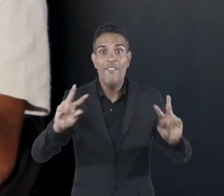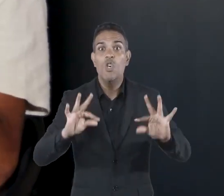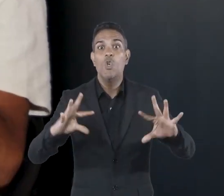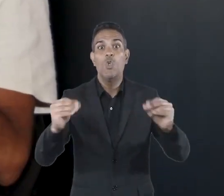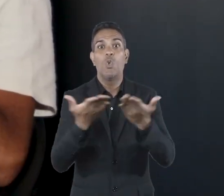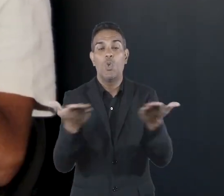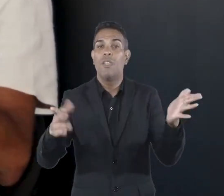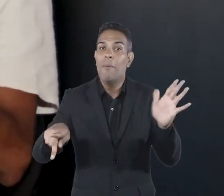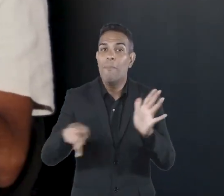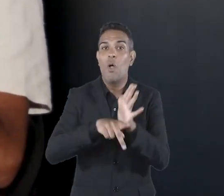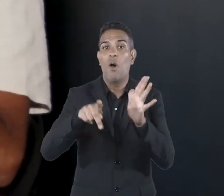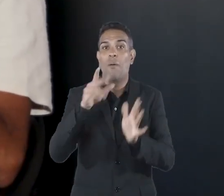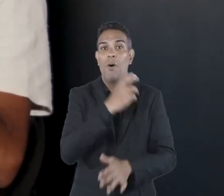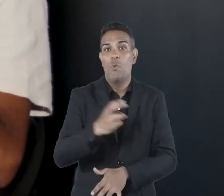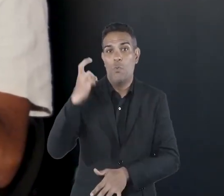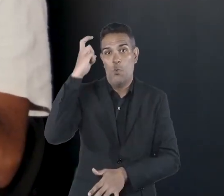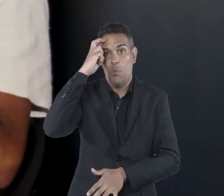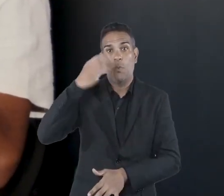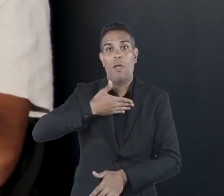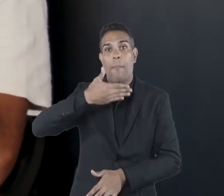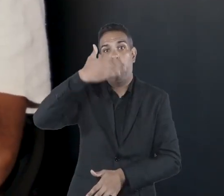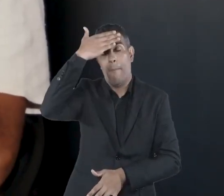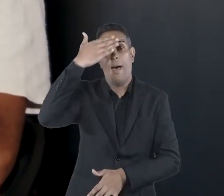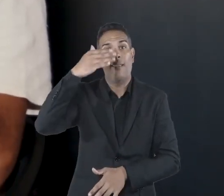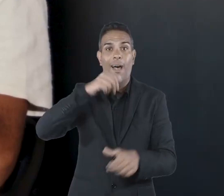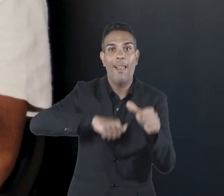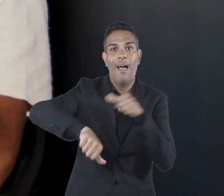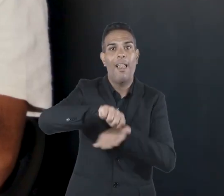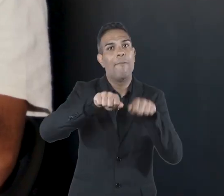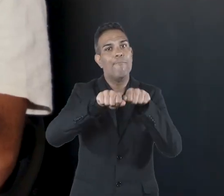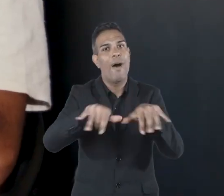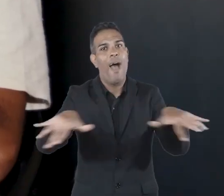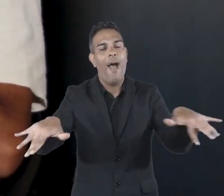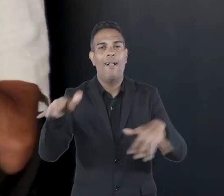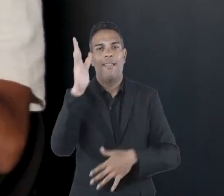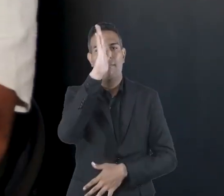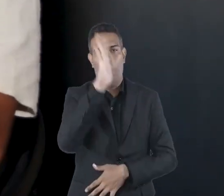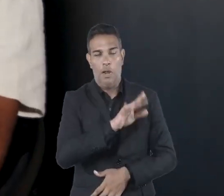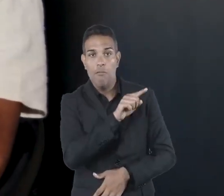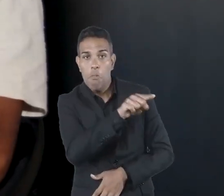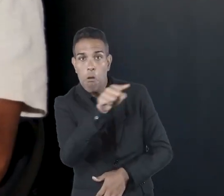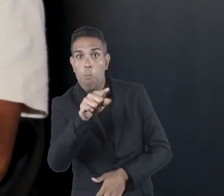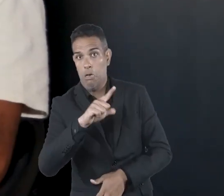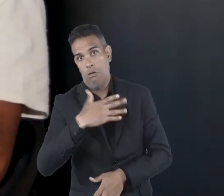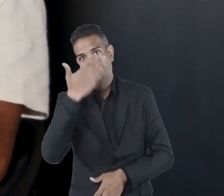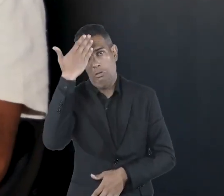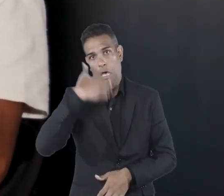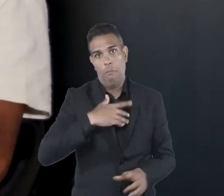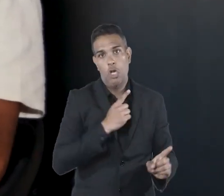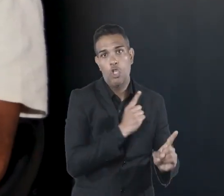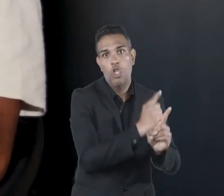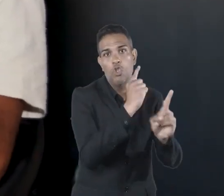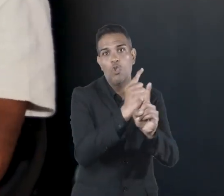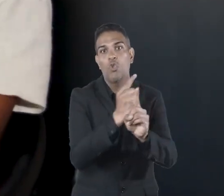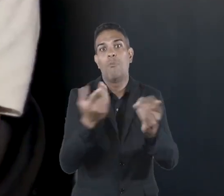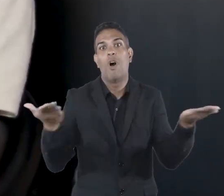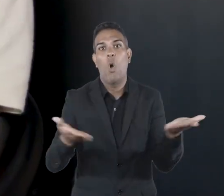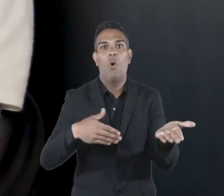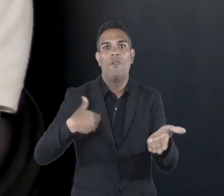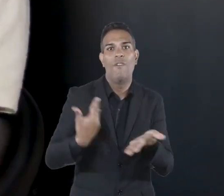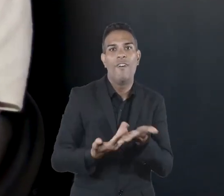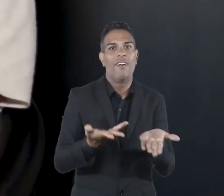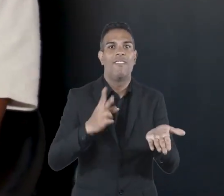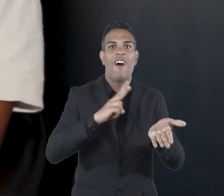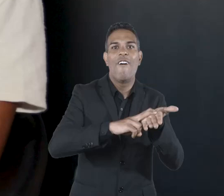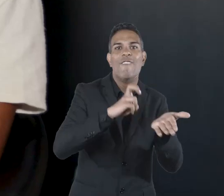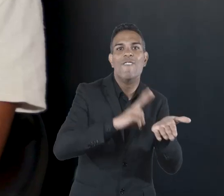no Rio. Então, eu enxergo a minha cultura, então o meu papel está sendo mais fazer essa ponte, apontar. Eu tenho que descobrir,